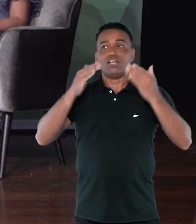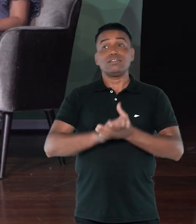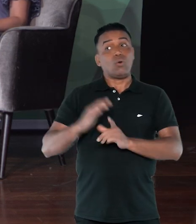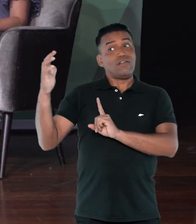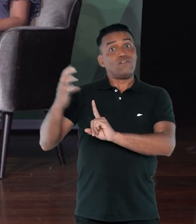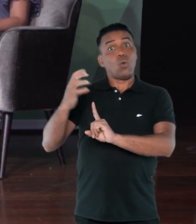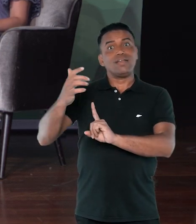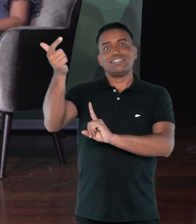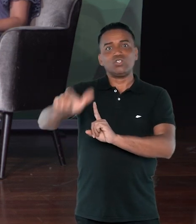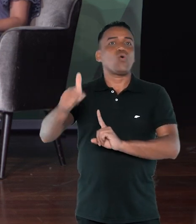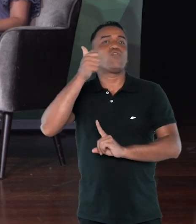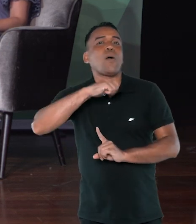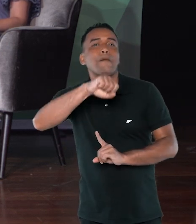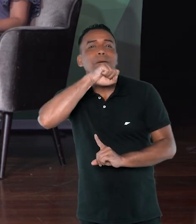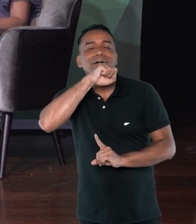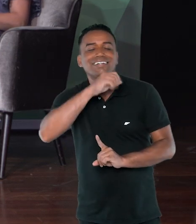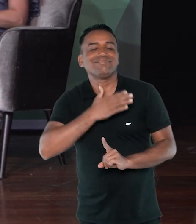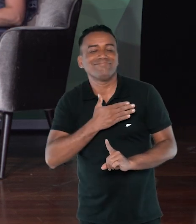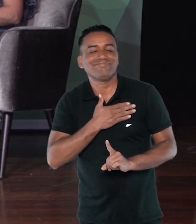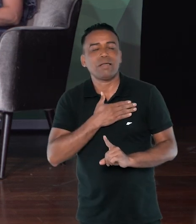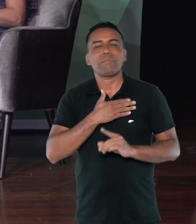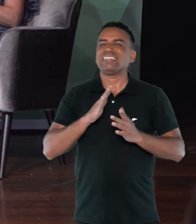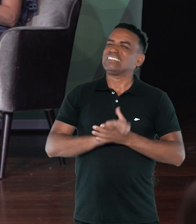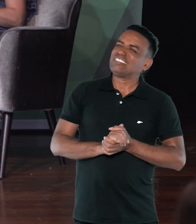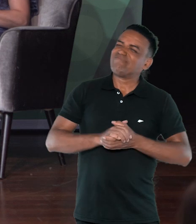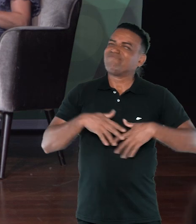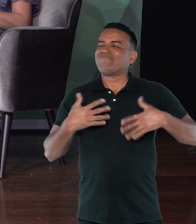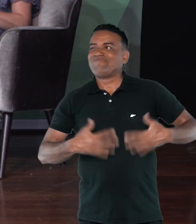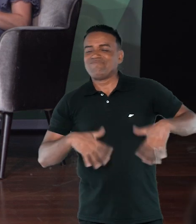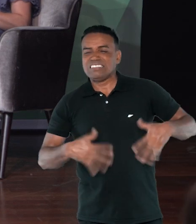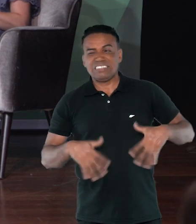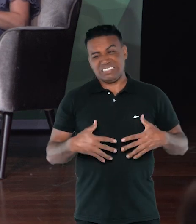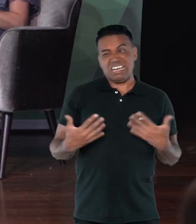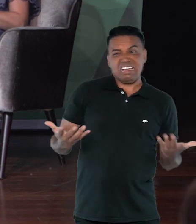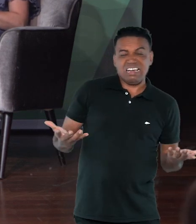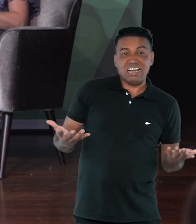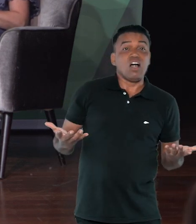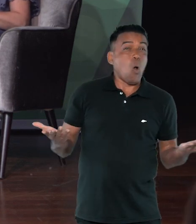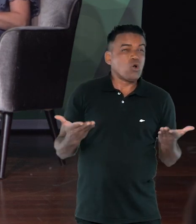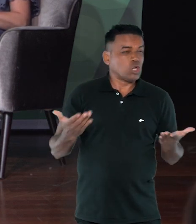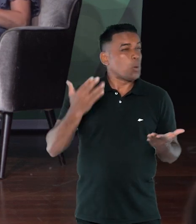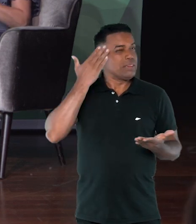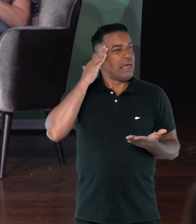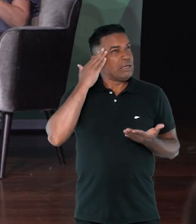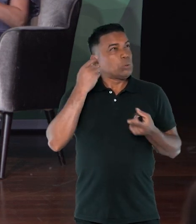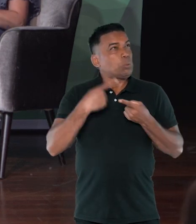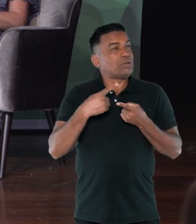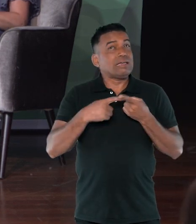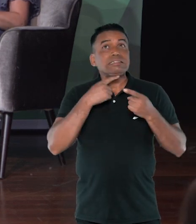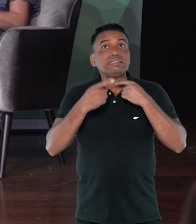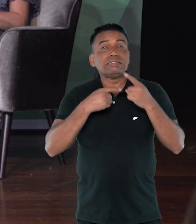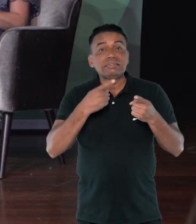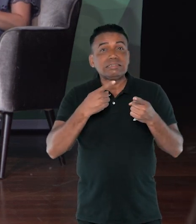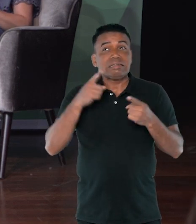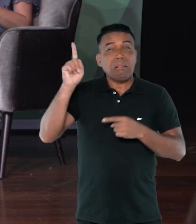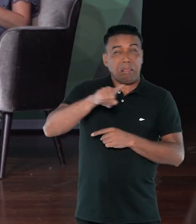positiva, mas eu ficava meio que num mecanismo de defesa, né? Que hoje eu entendo muito bem, assim, de